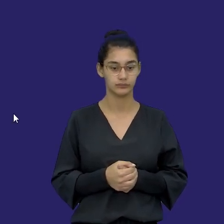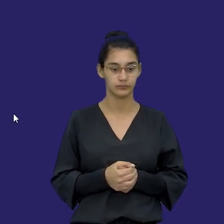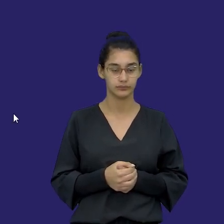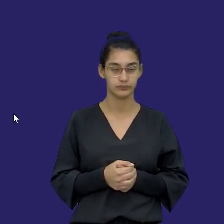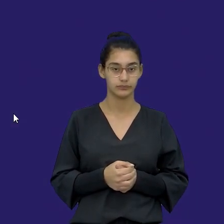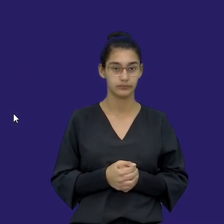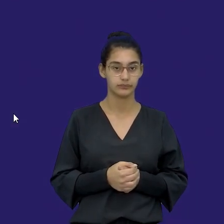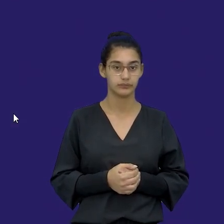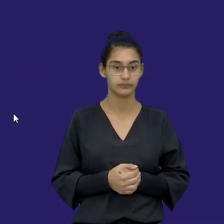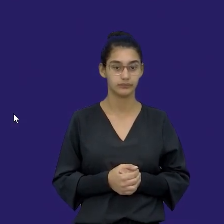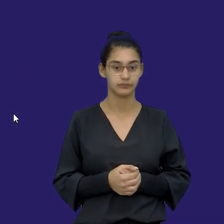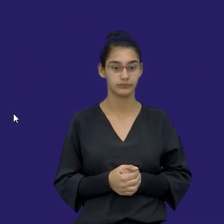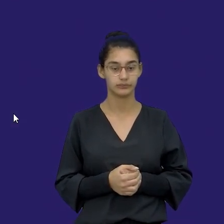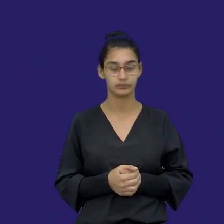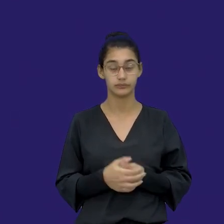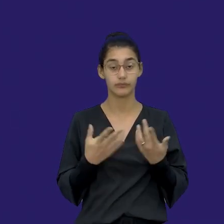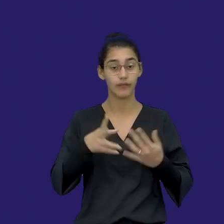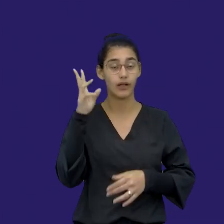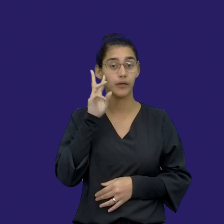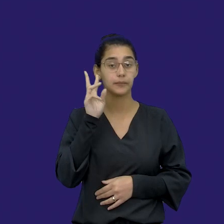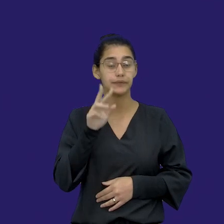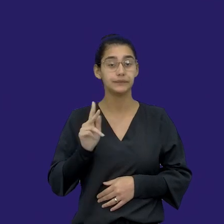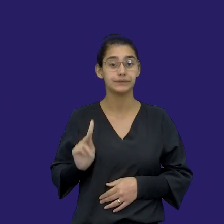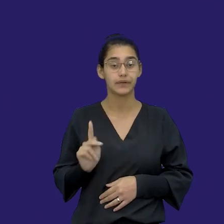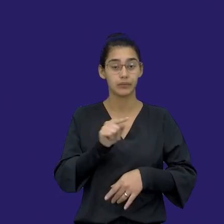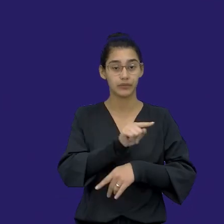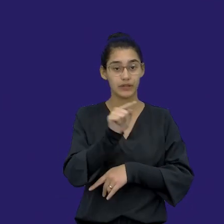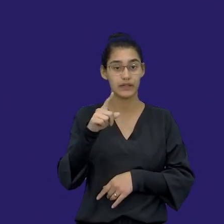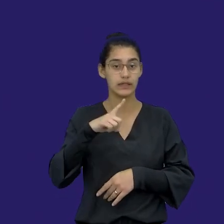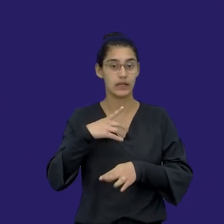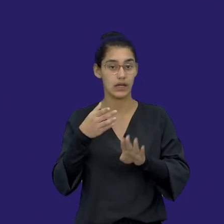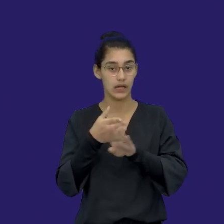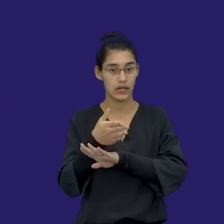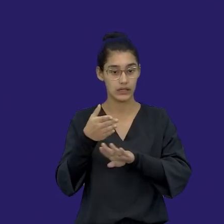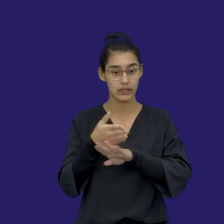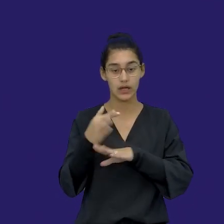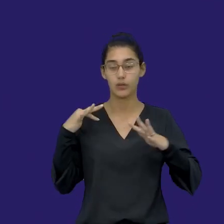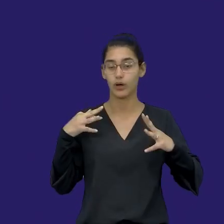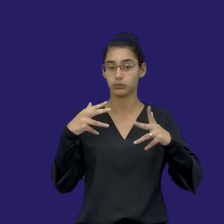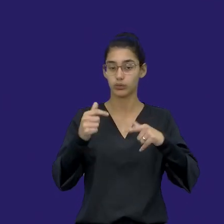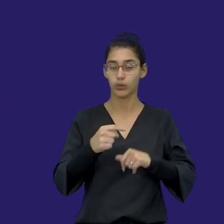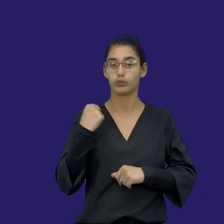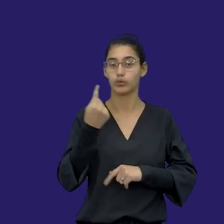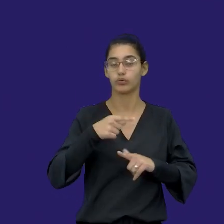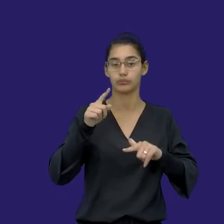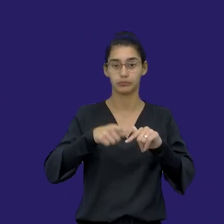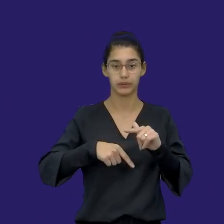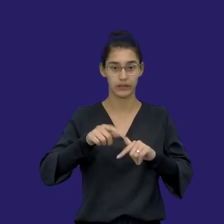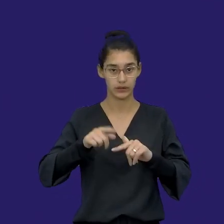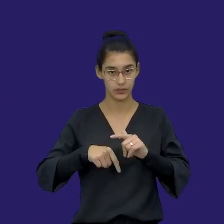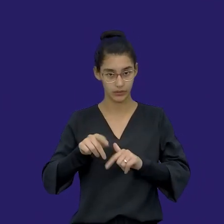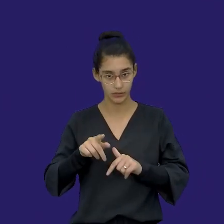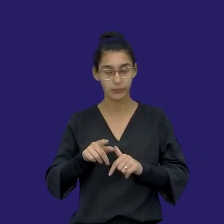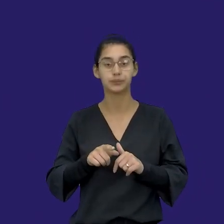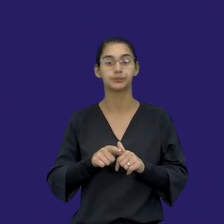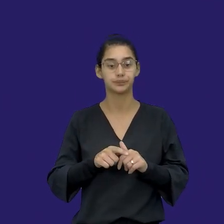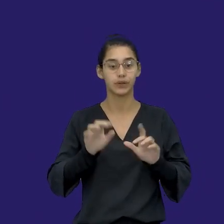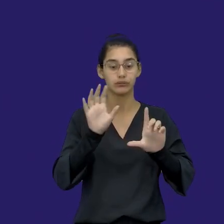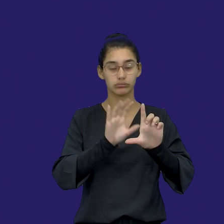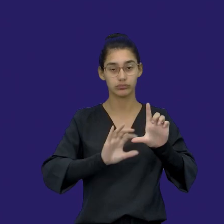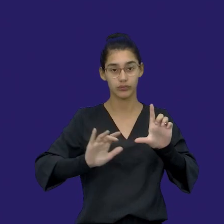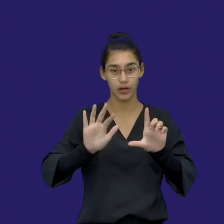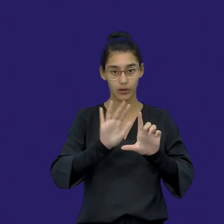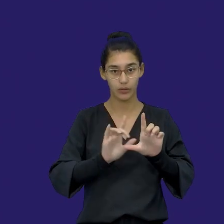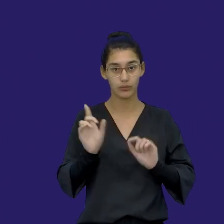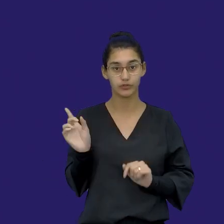Muito bem, então aqui, lembrando sempre que vocês têm acesso a todos os nossos materiais pelo QR